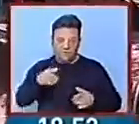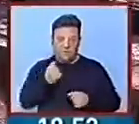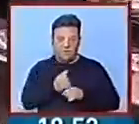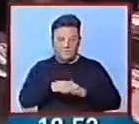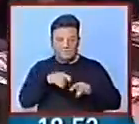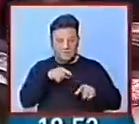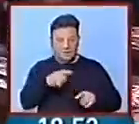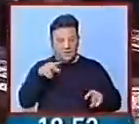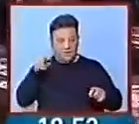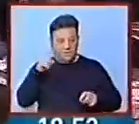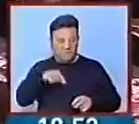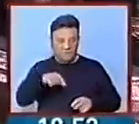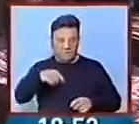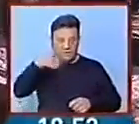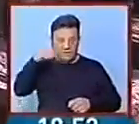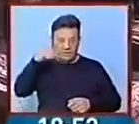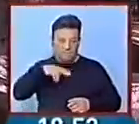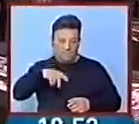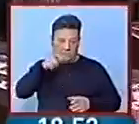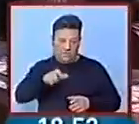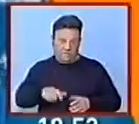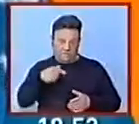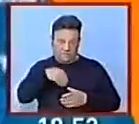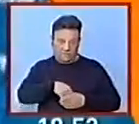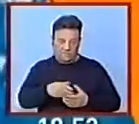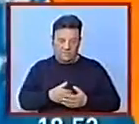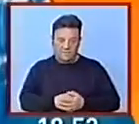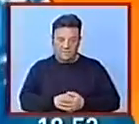fazer com que seja ouvida cá dentro.